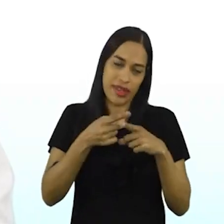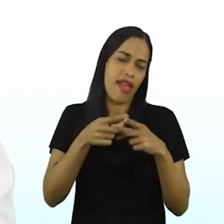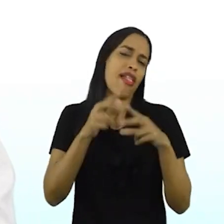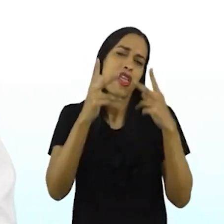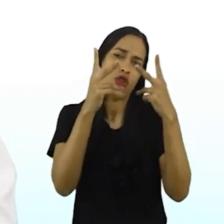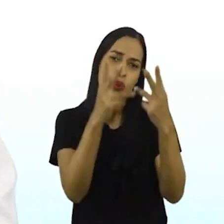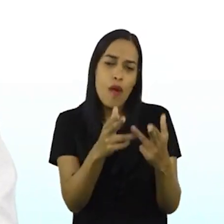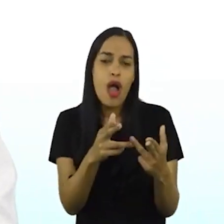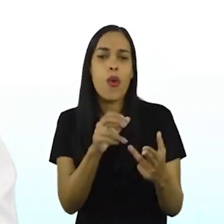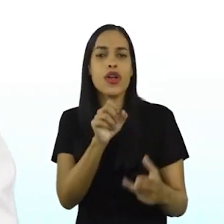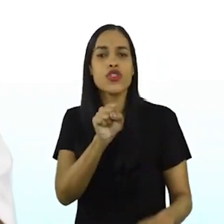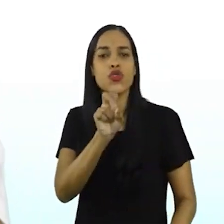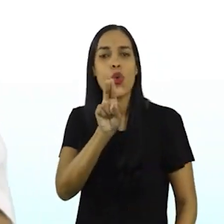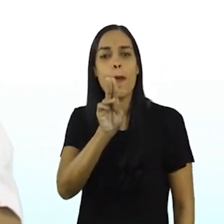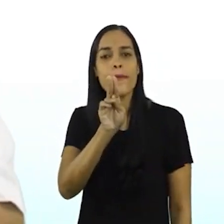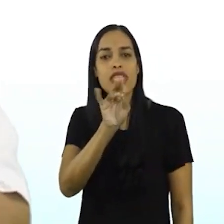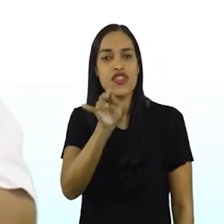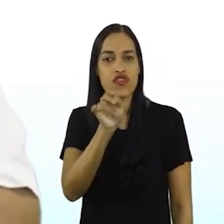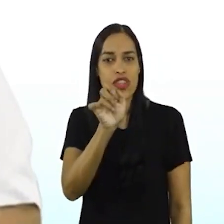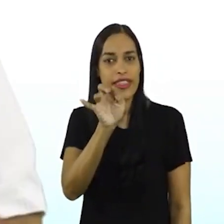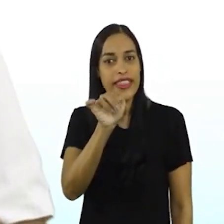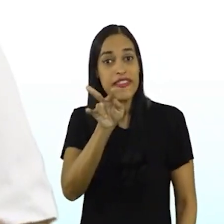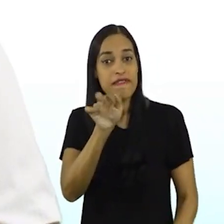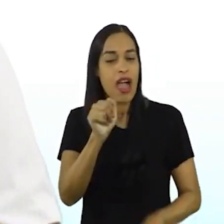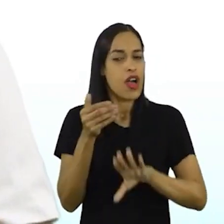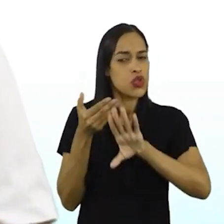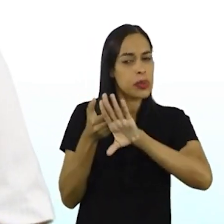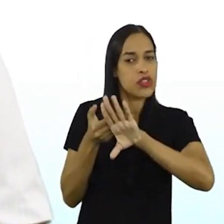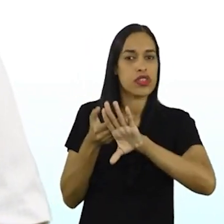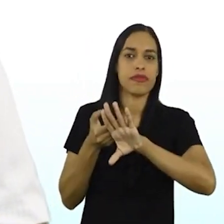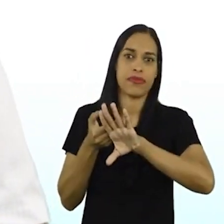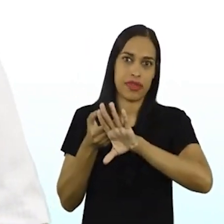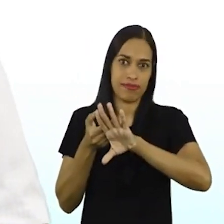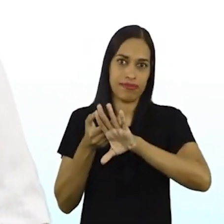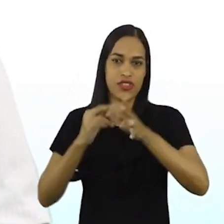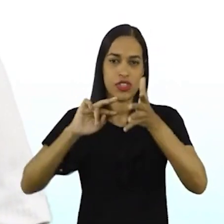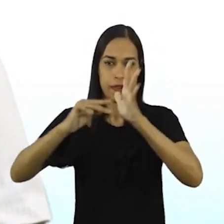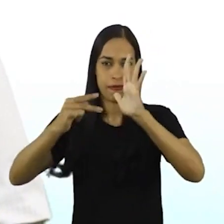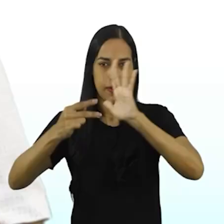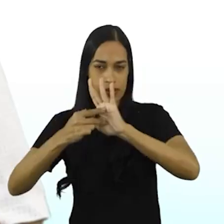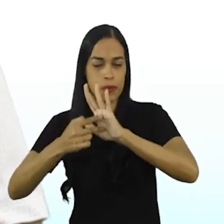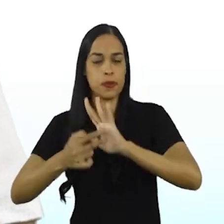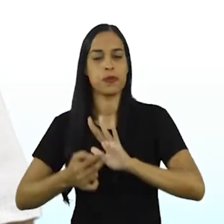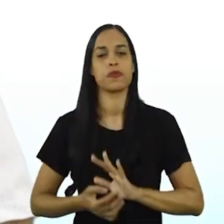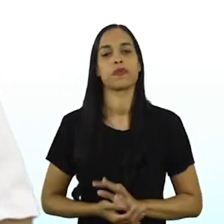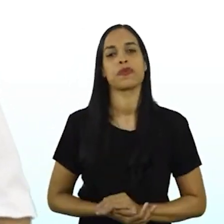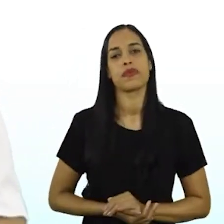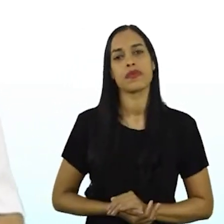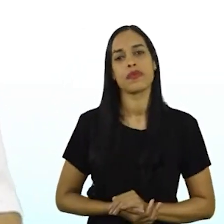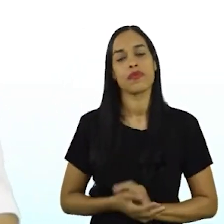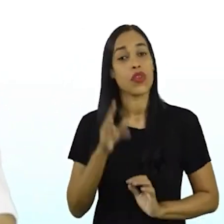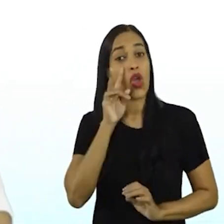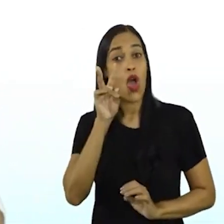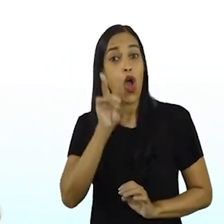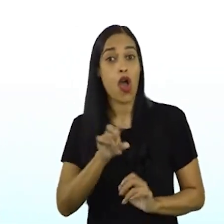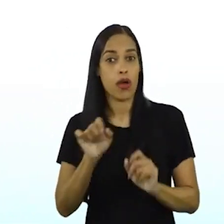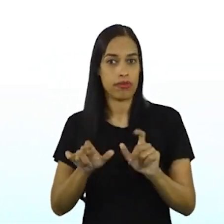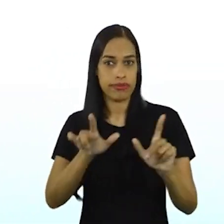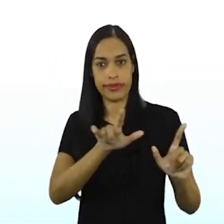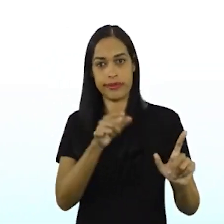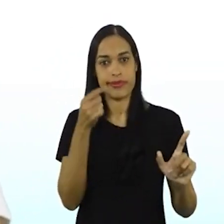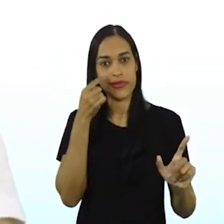subjetiva. Mas a função expressiva também é. Ok? Dá uma olhada no slide e vê o que eu coloquei